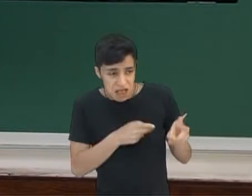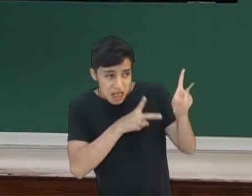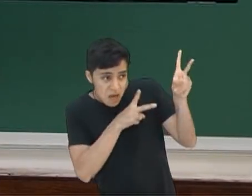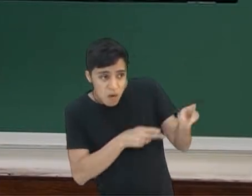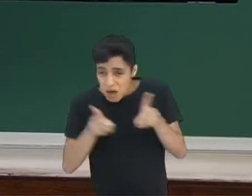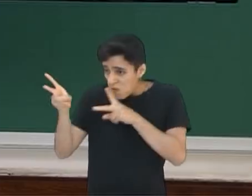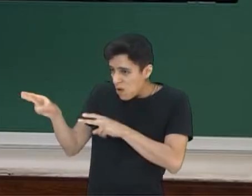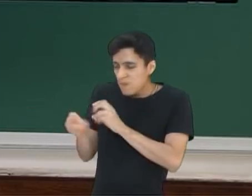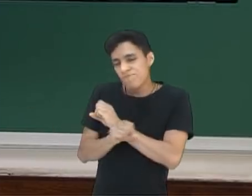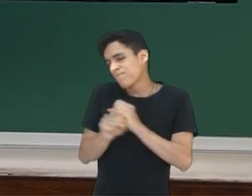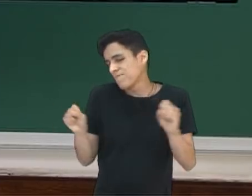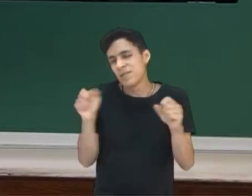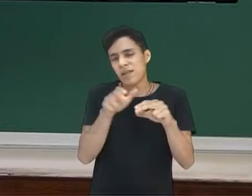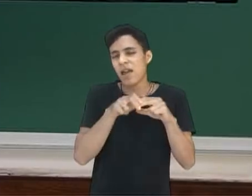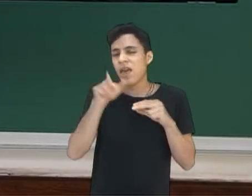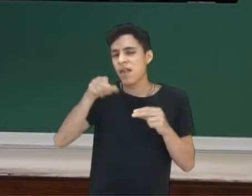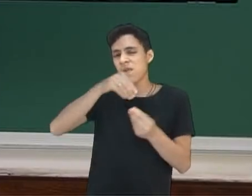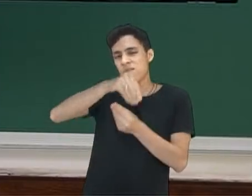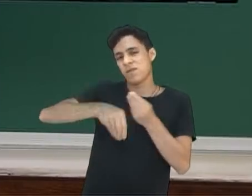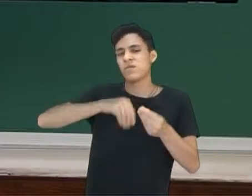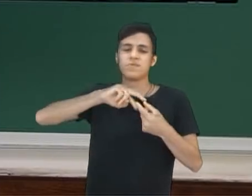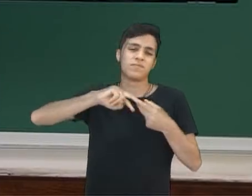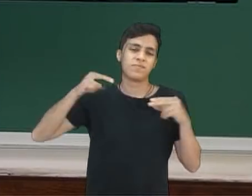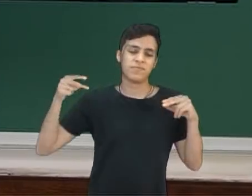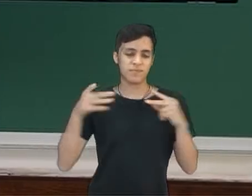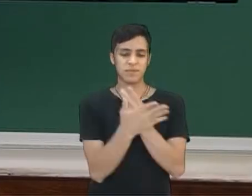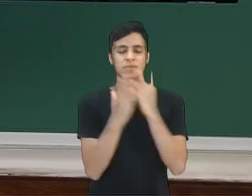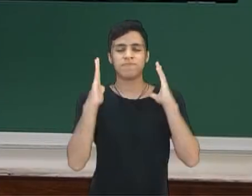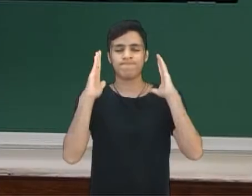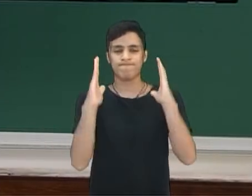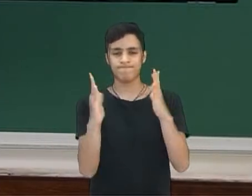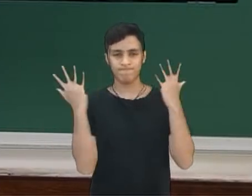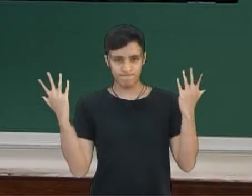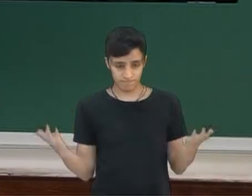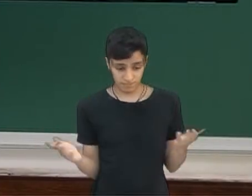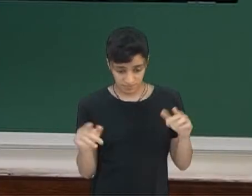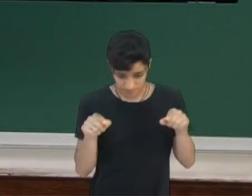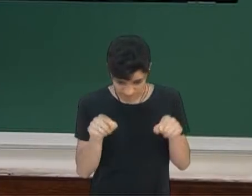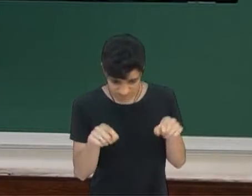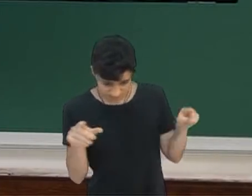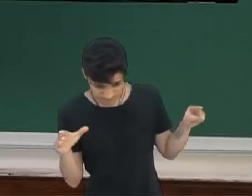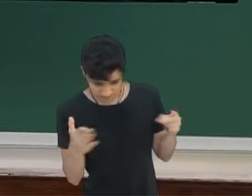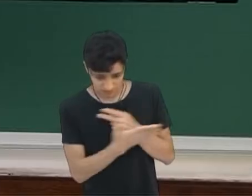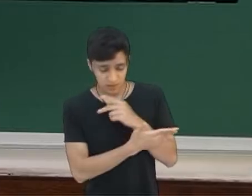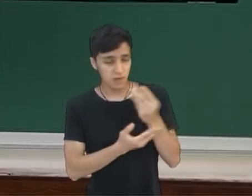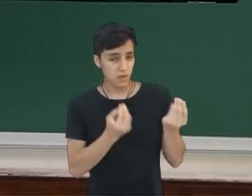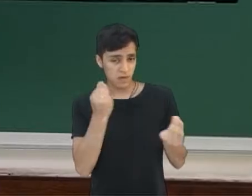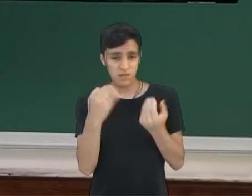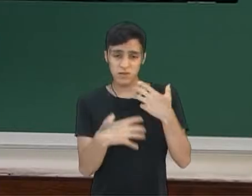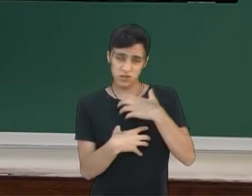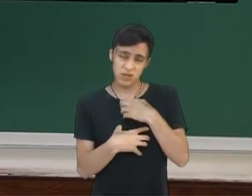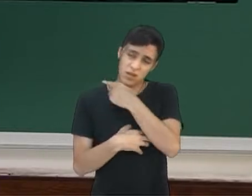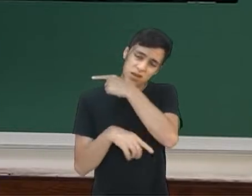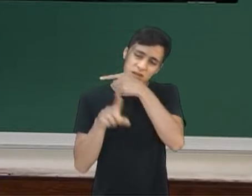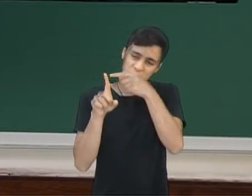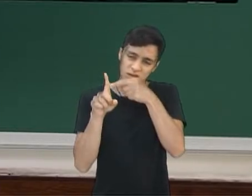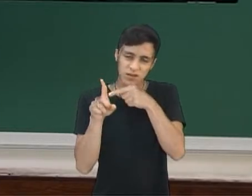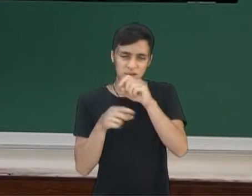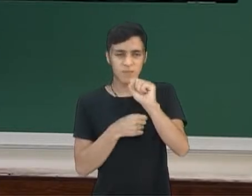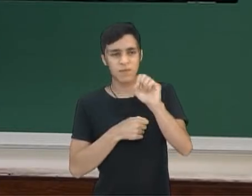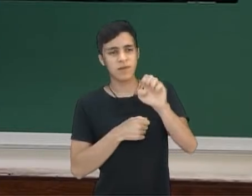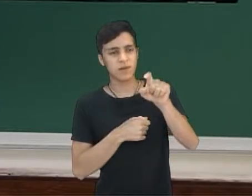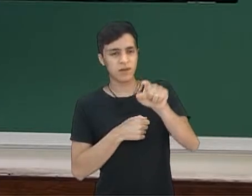dessa mistura, essa combinação genética que acontece e só acontece quando a reprodução é do tipo